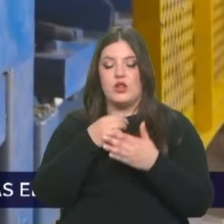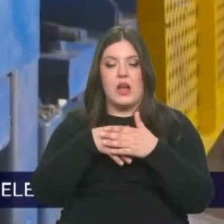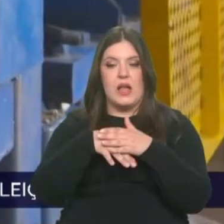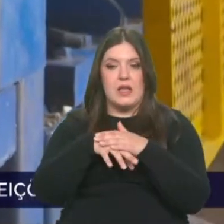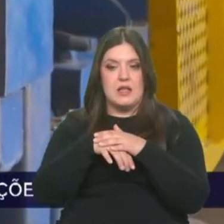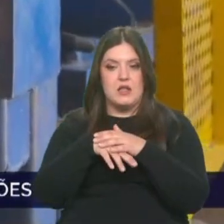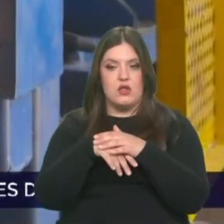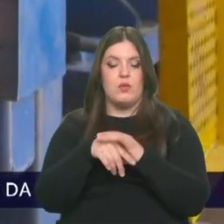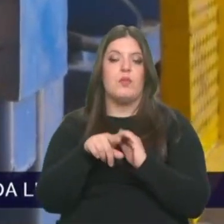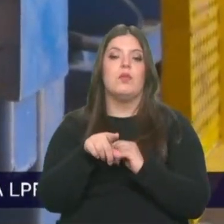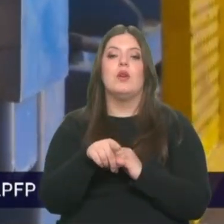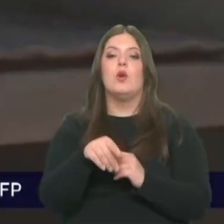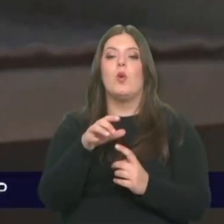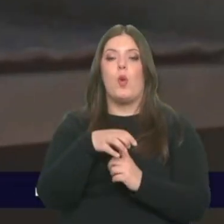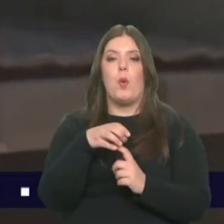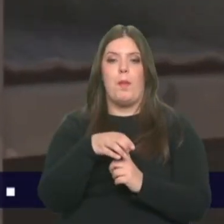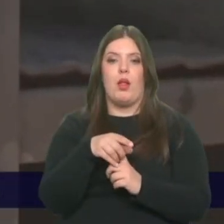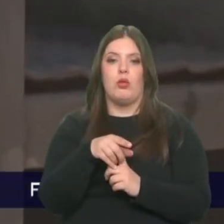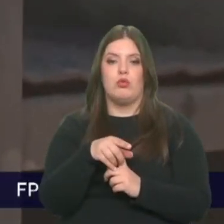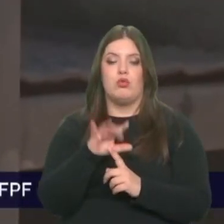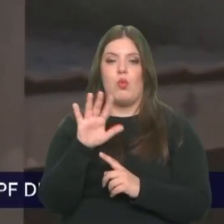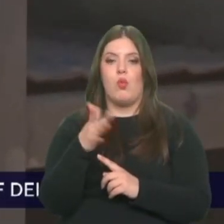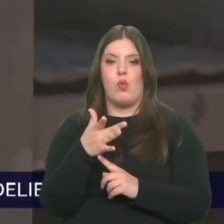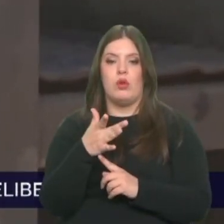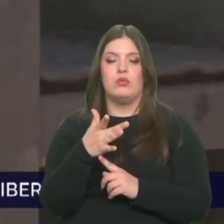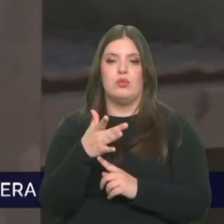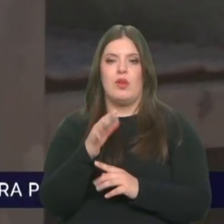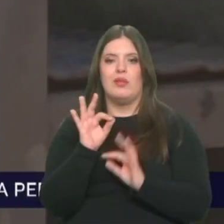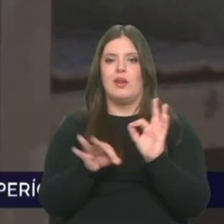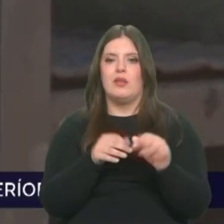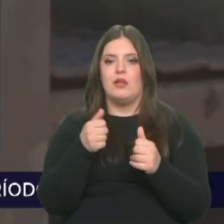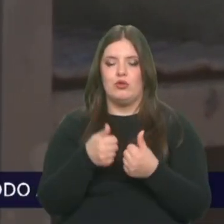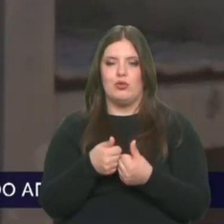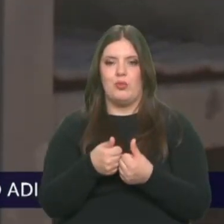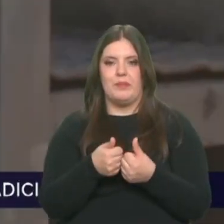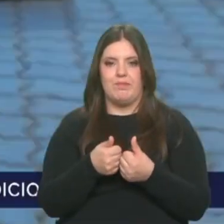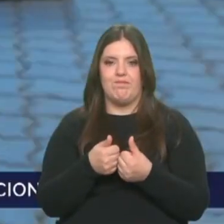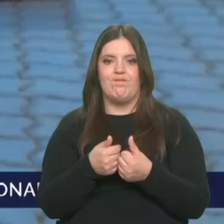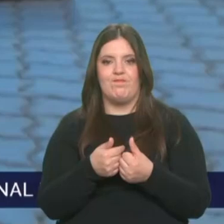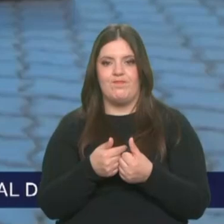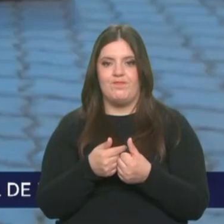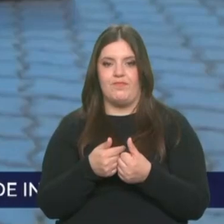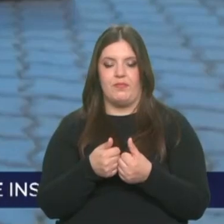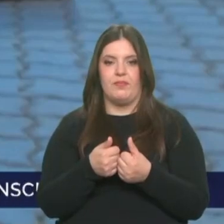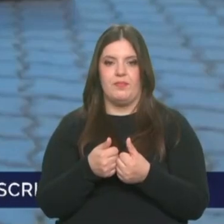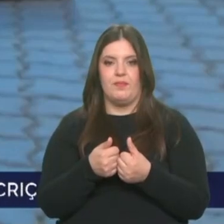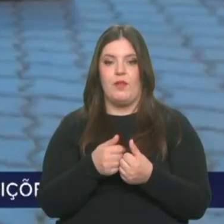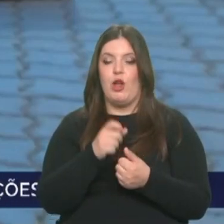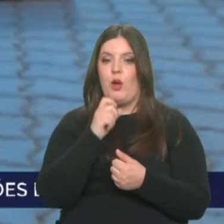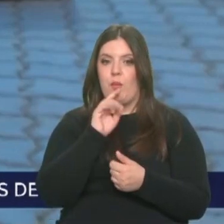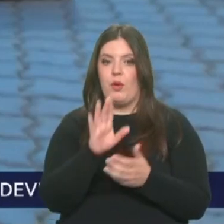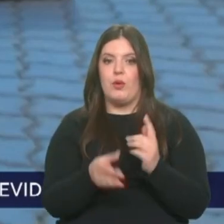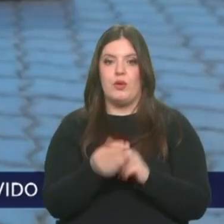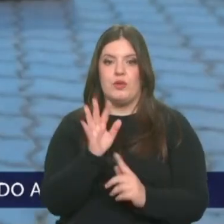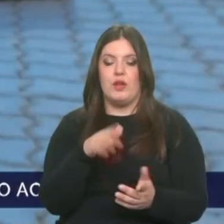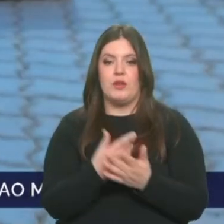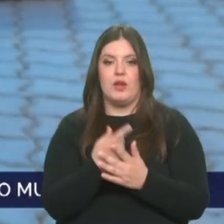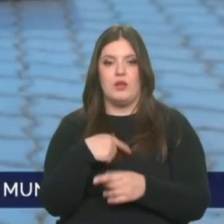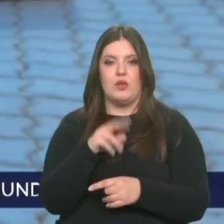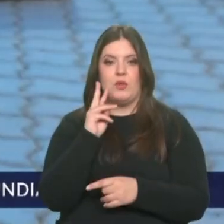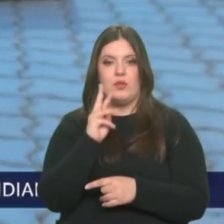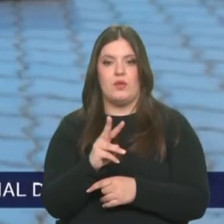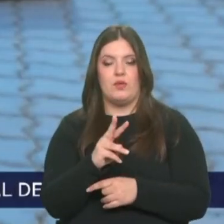raízes dos cogumelos, quando devidamente tratadas, aliás, podem dar origem a isto que nós estamos a